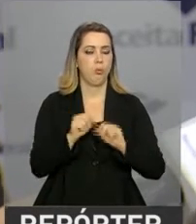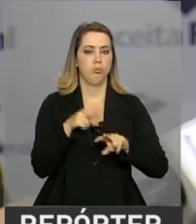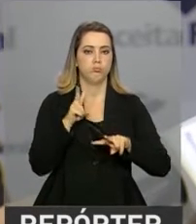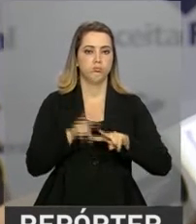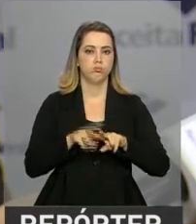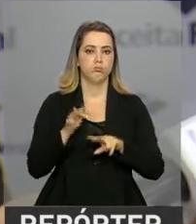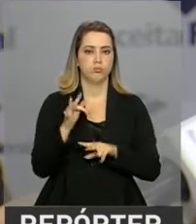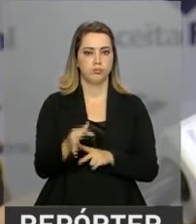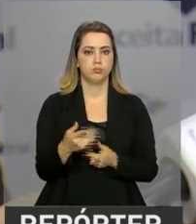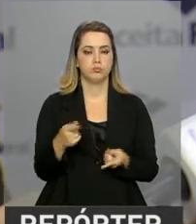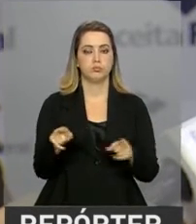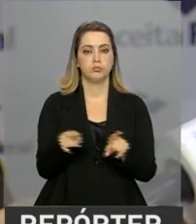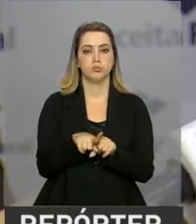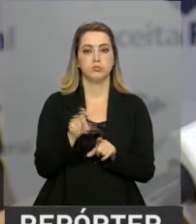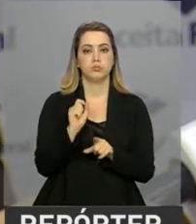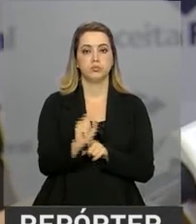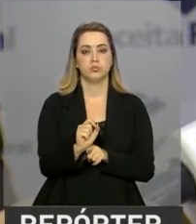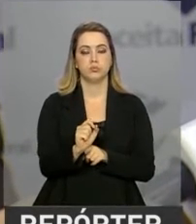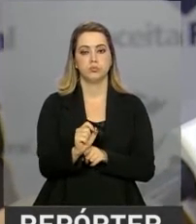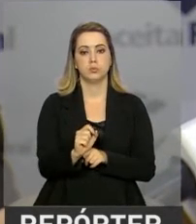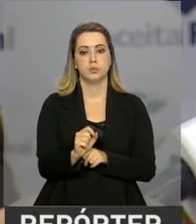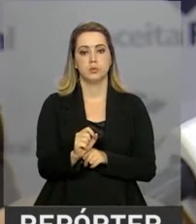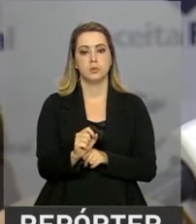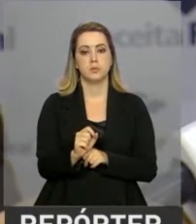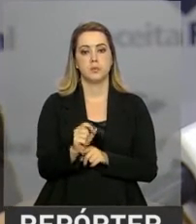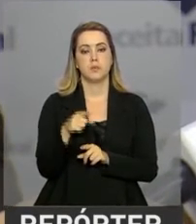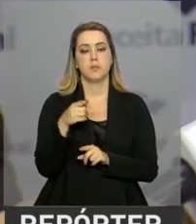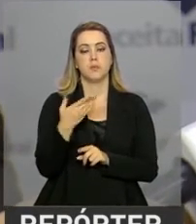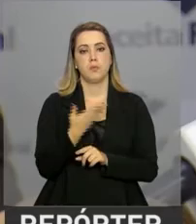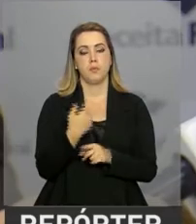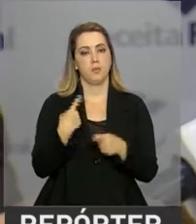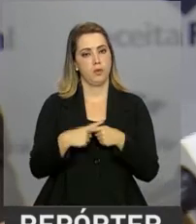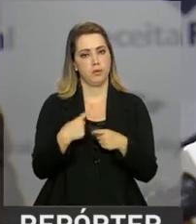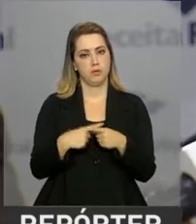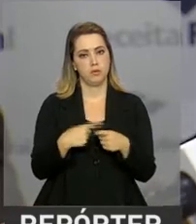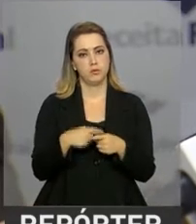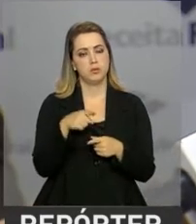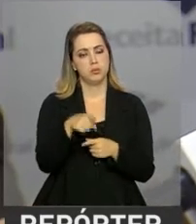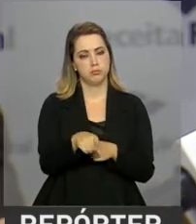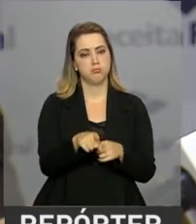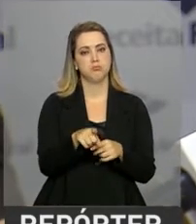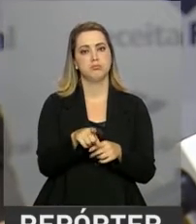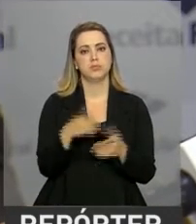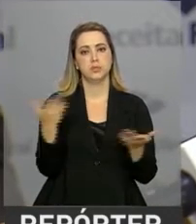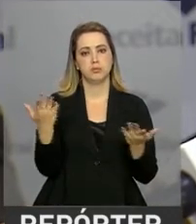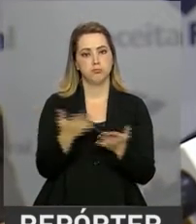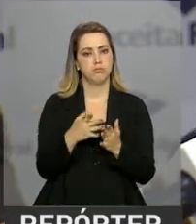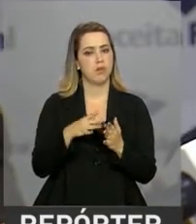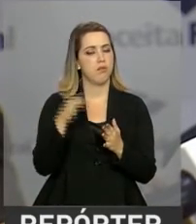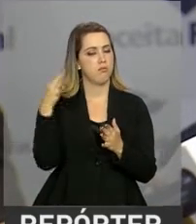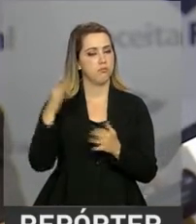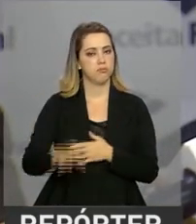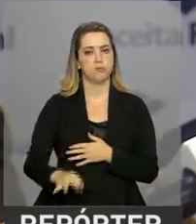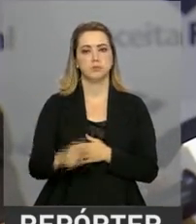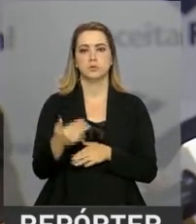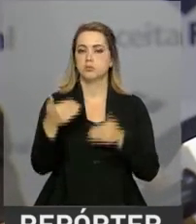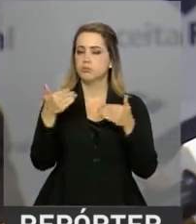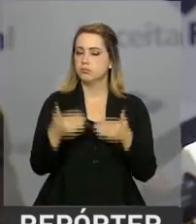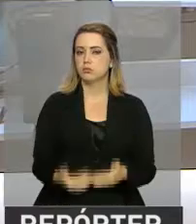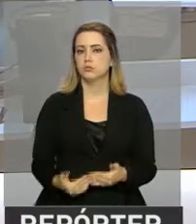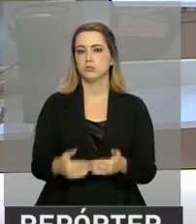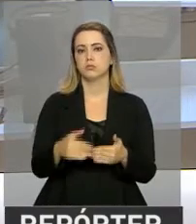dinheiro conseqüente em relação a esses dois crimes antecedentes portanto ele está regular perante o fisco